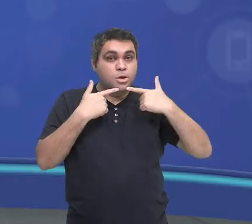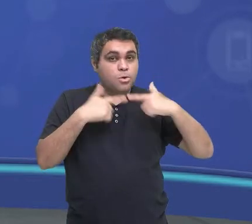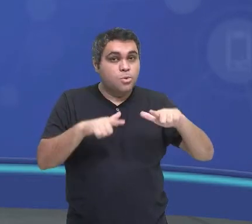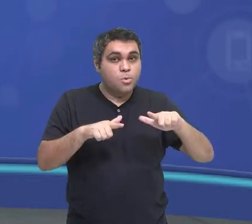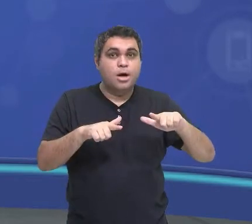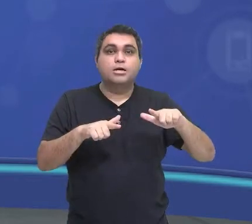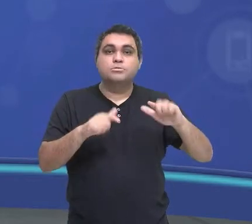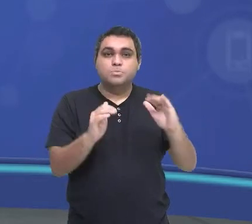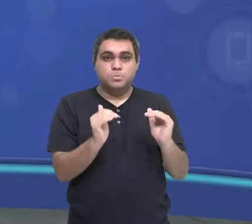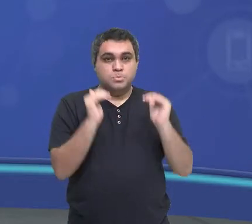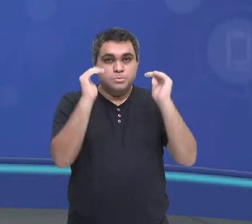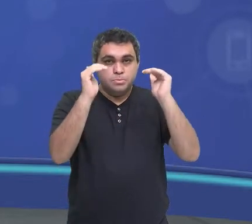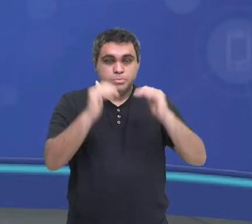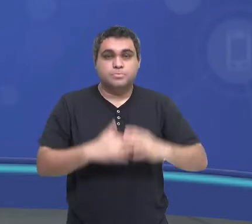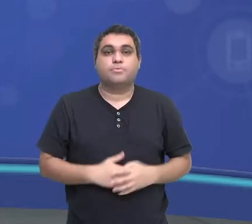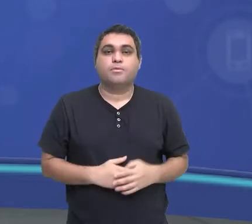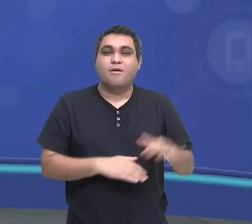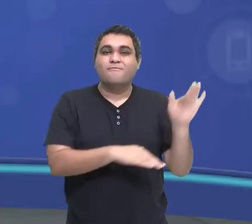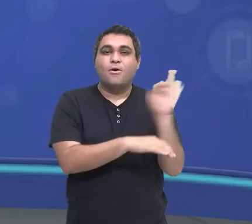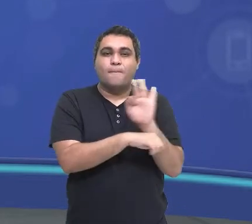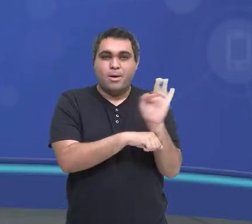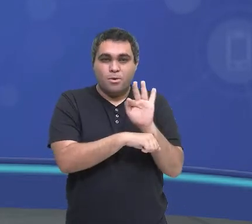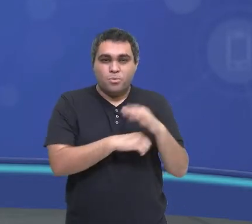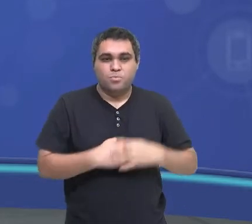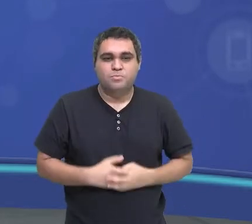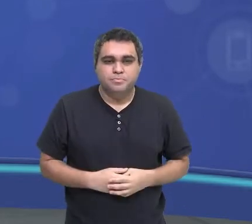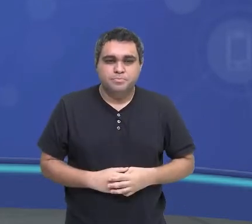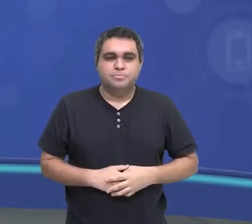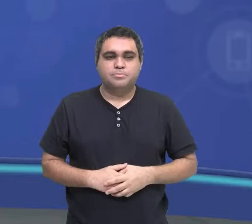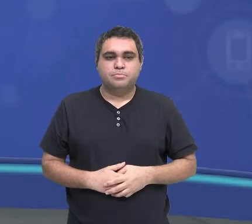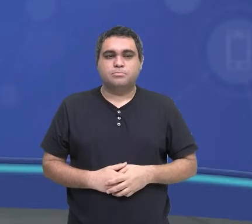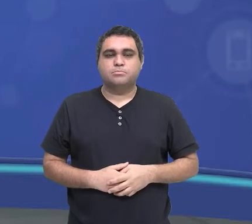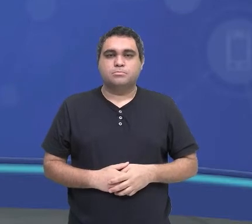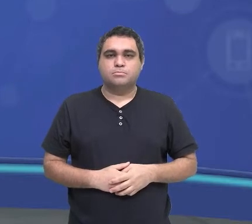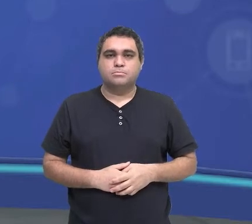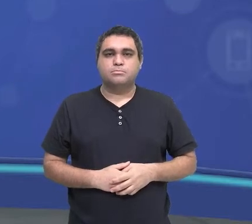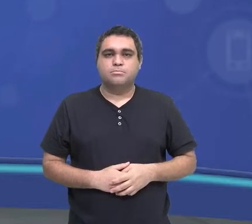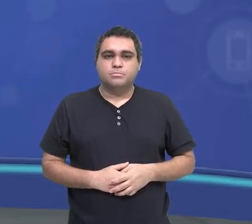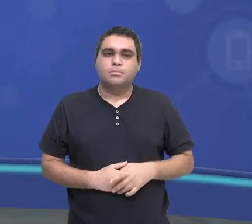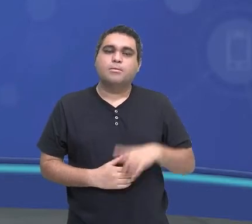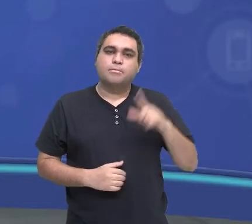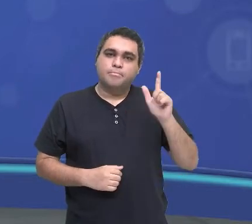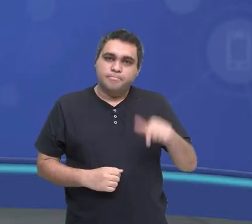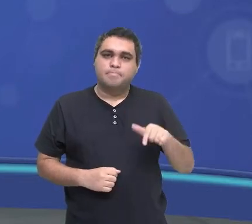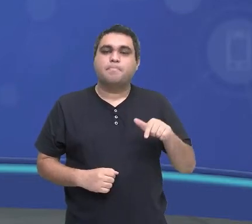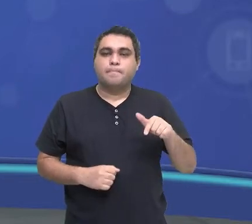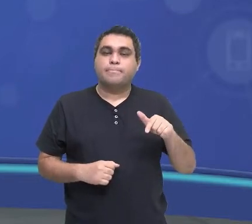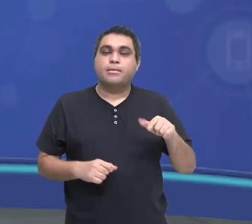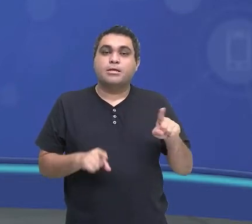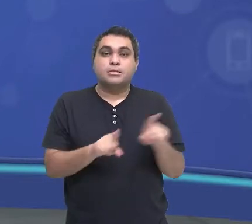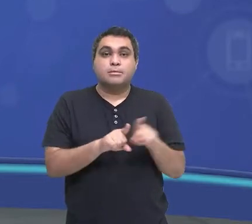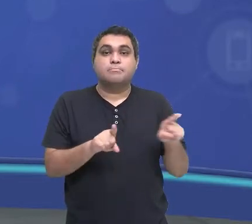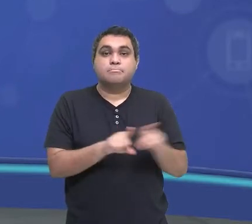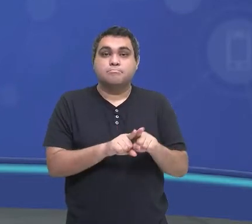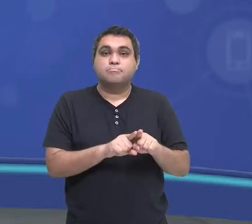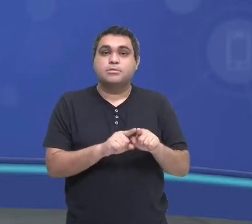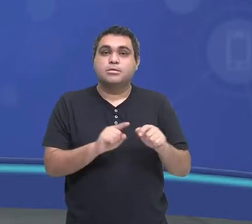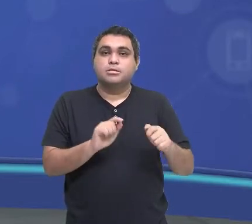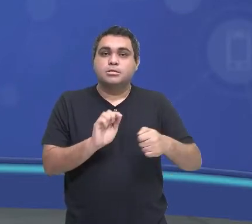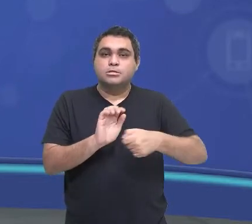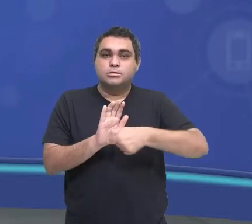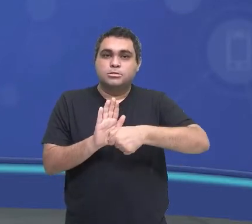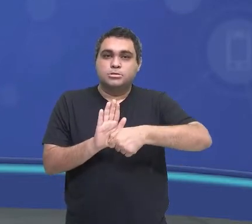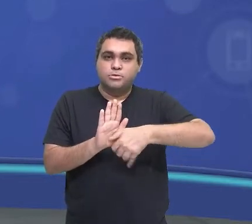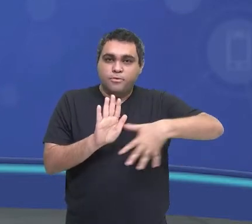só, observe aí, linguagem mais rica que a poesia trovadoresca, com muitas figuras de linguagem e